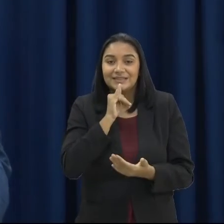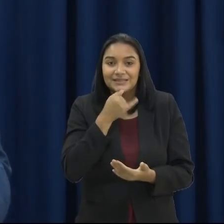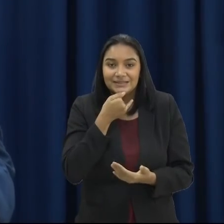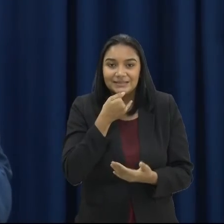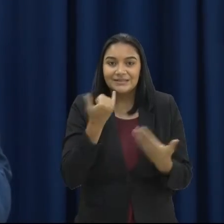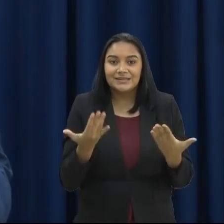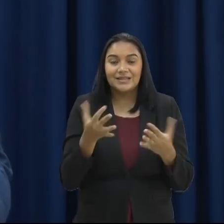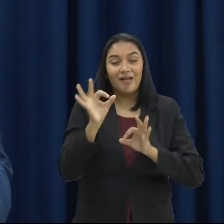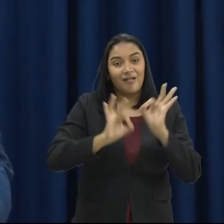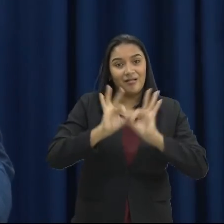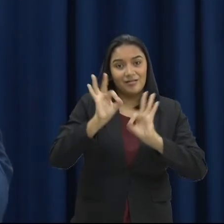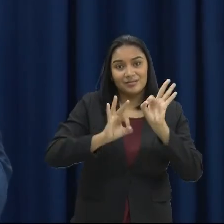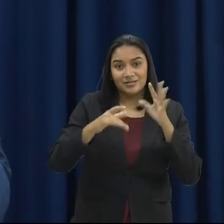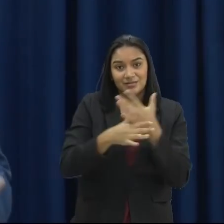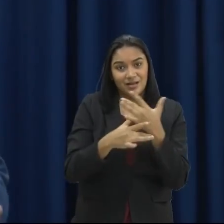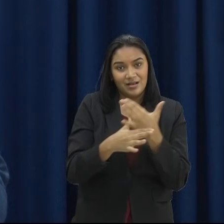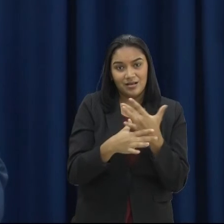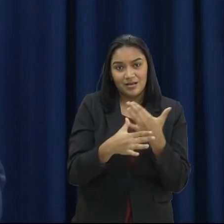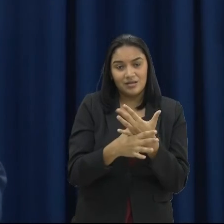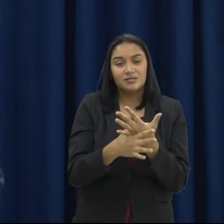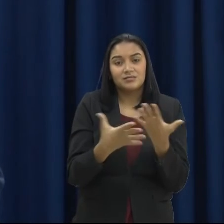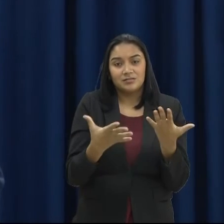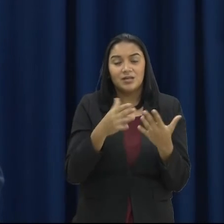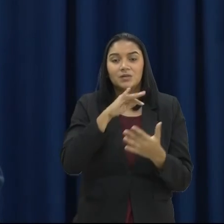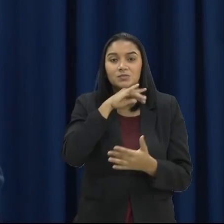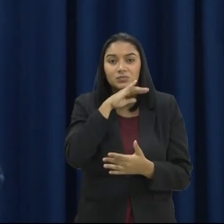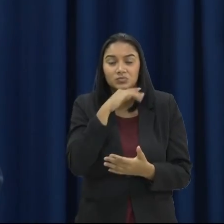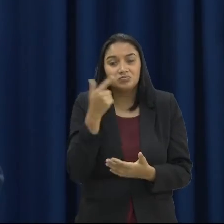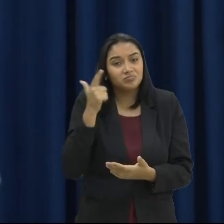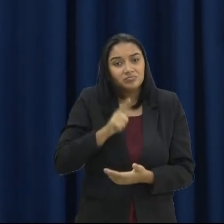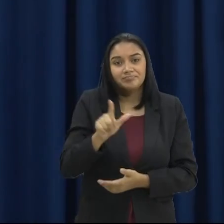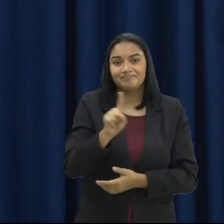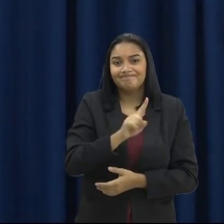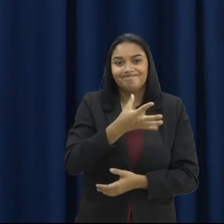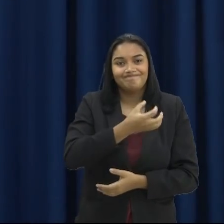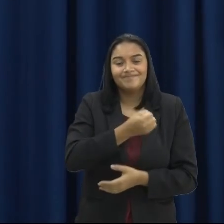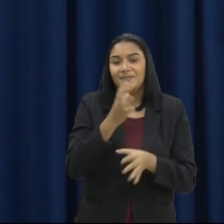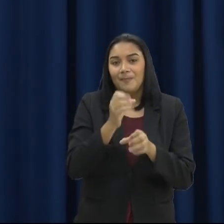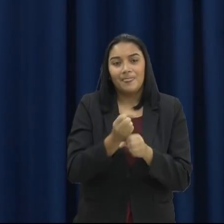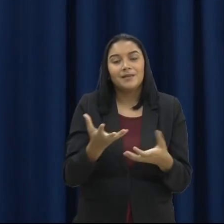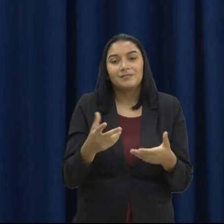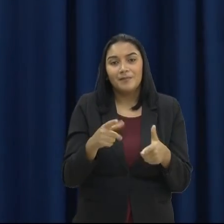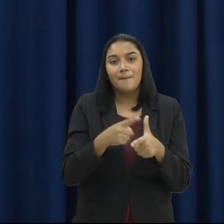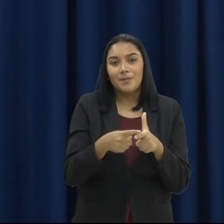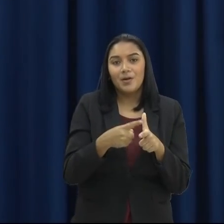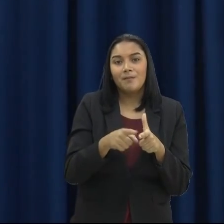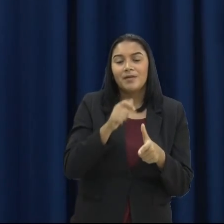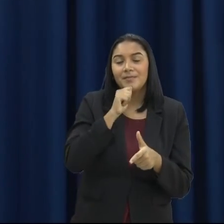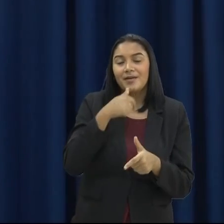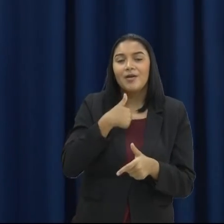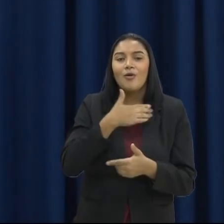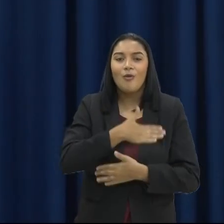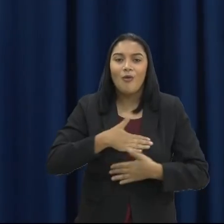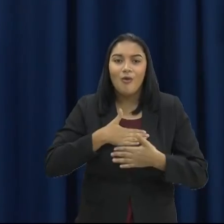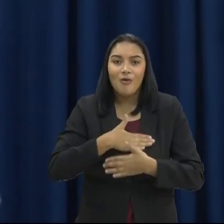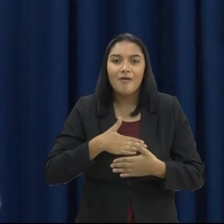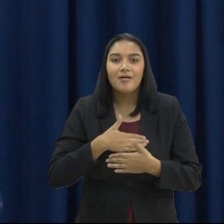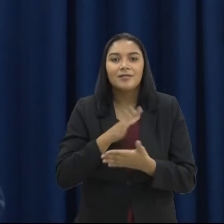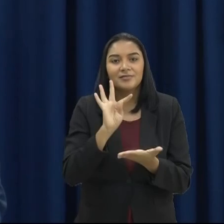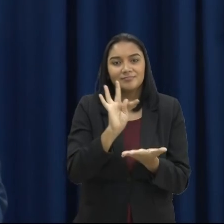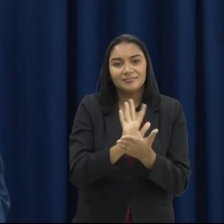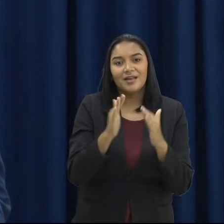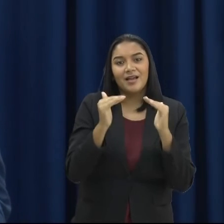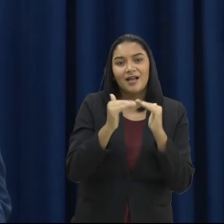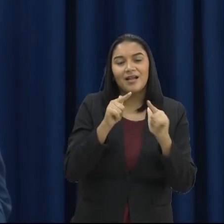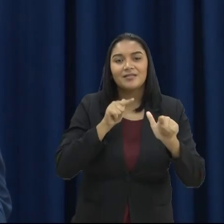urbano indevido dos últimos anos, não conseguimos esse resultado. Também passa por isso. Eu gostaria muito que o teresinense